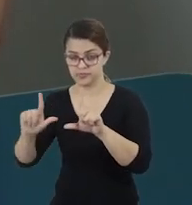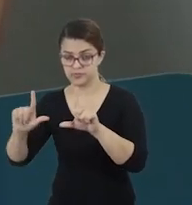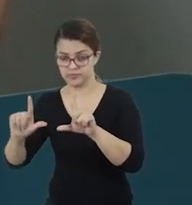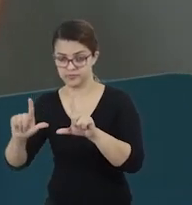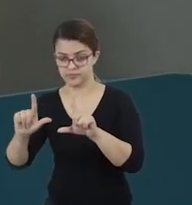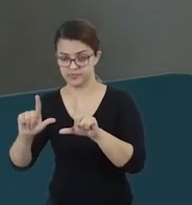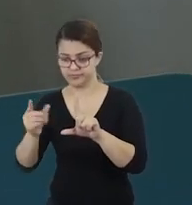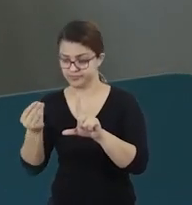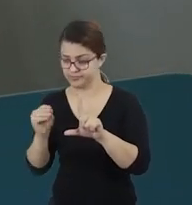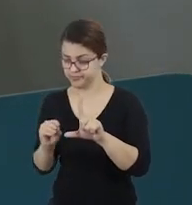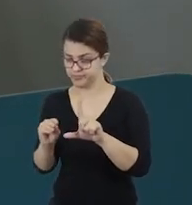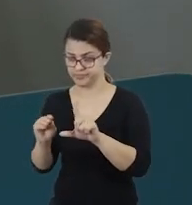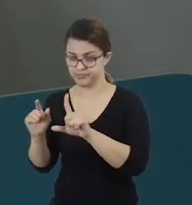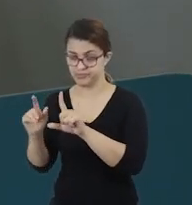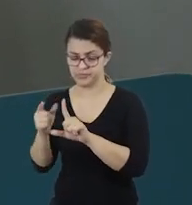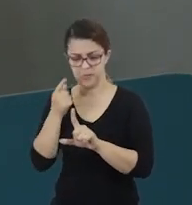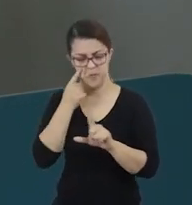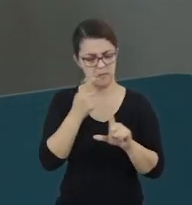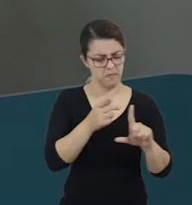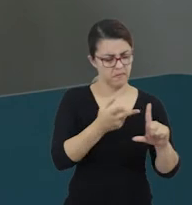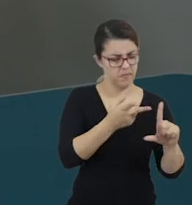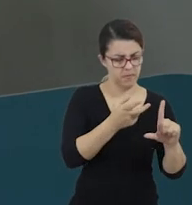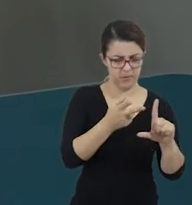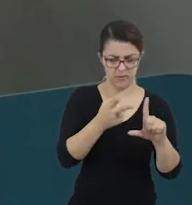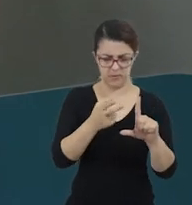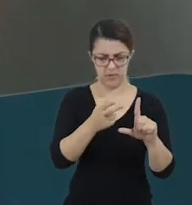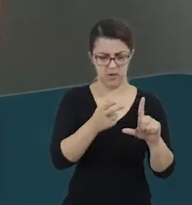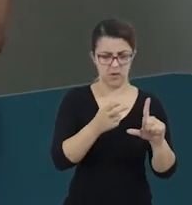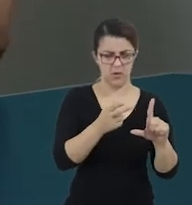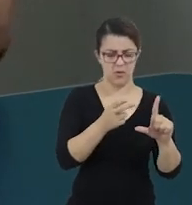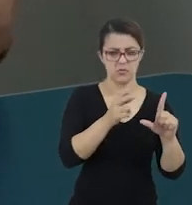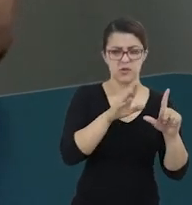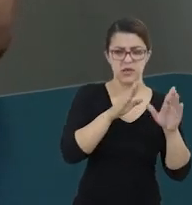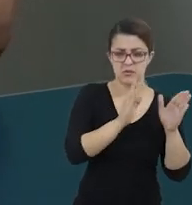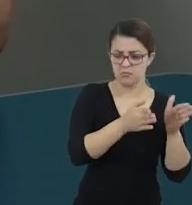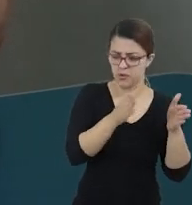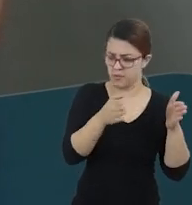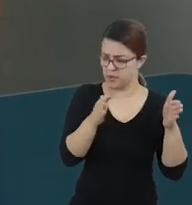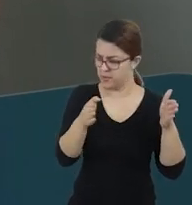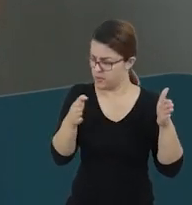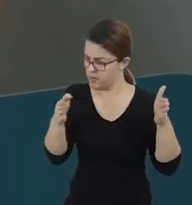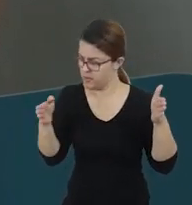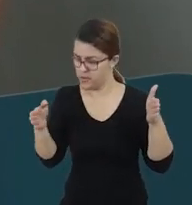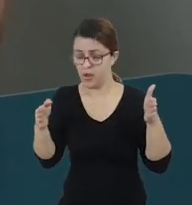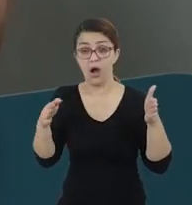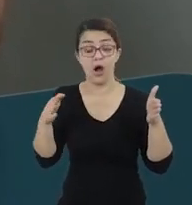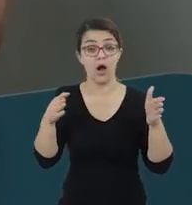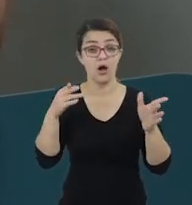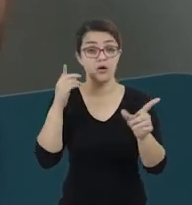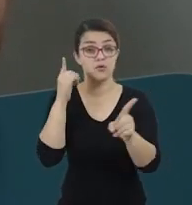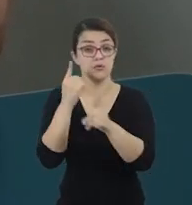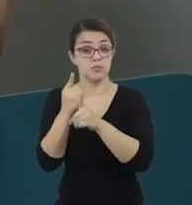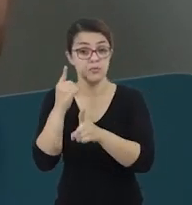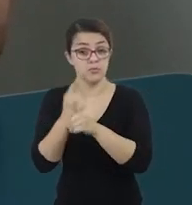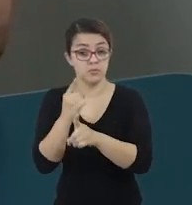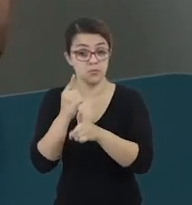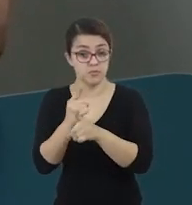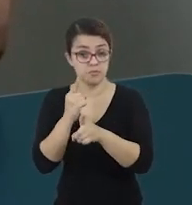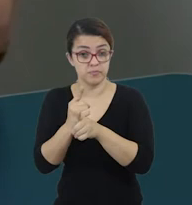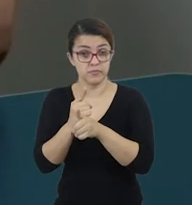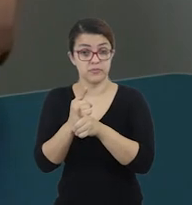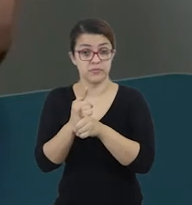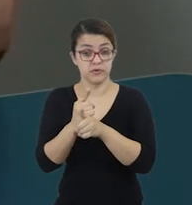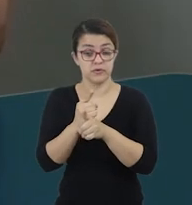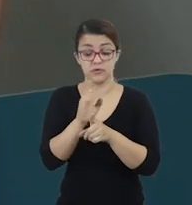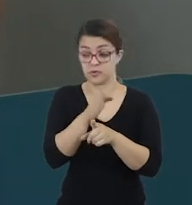um deles. Você vai observar que cada um deles vai seguir uma sequência. Quando você descobrir qual o número que está entre as